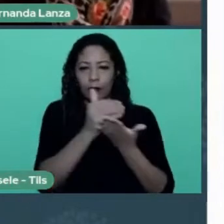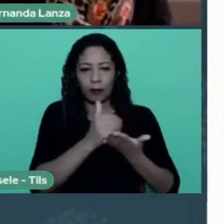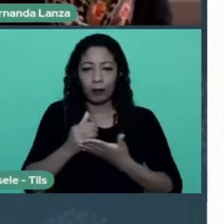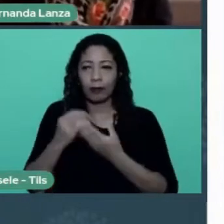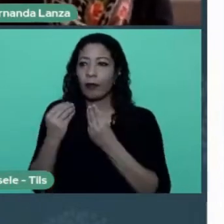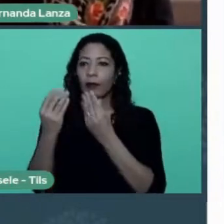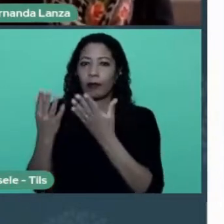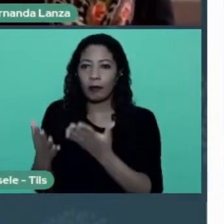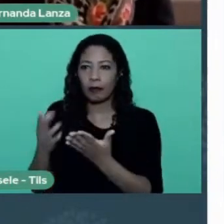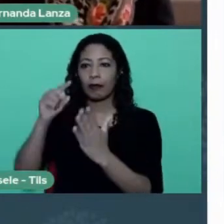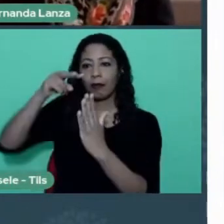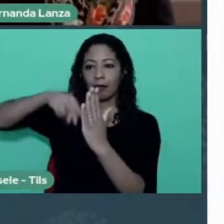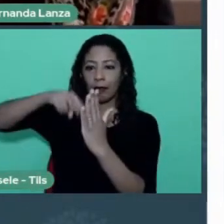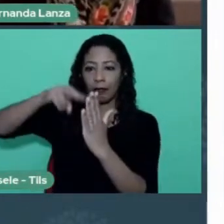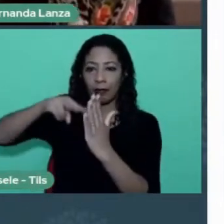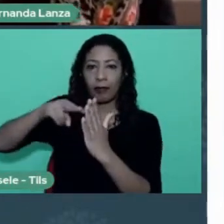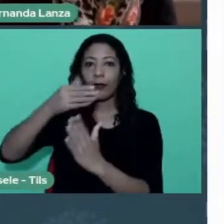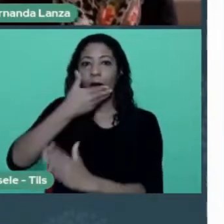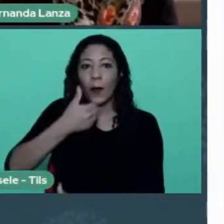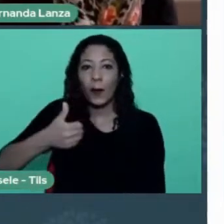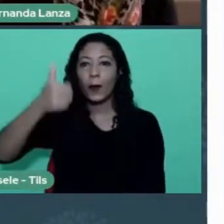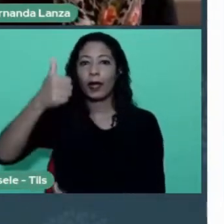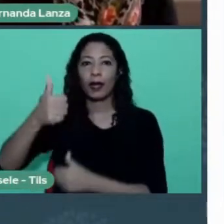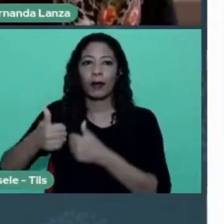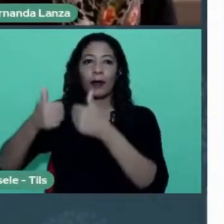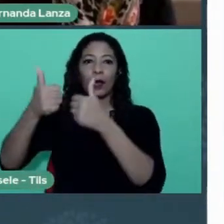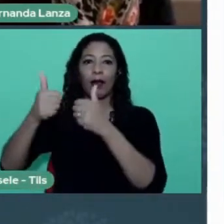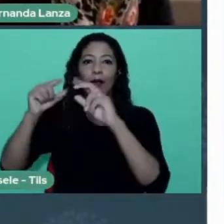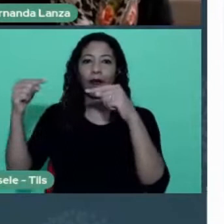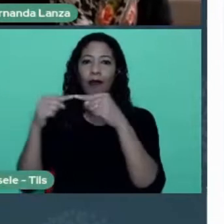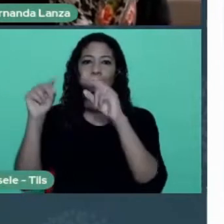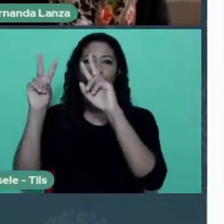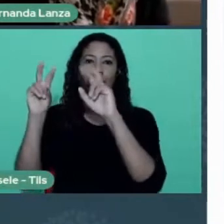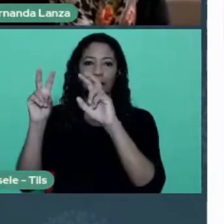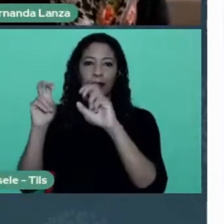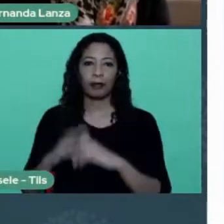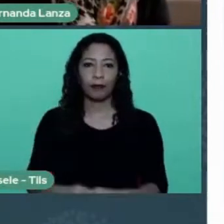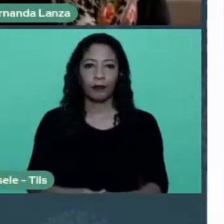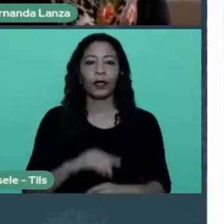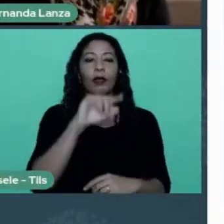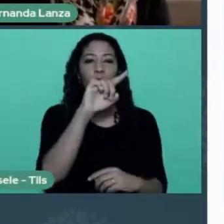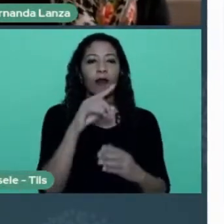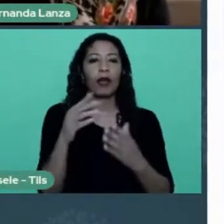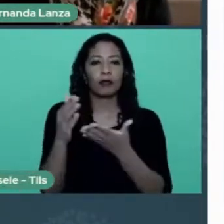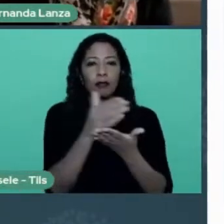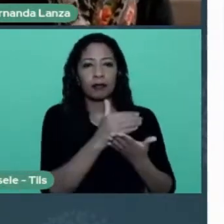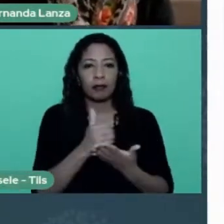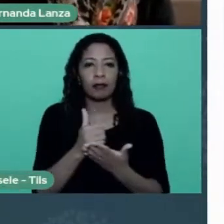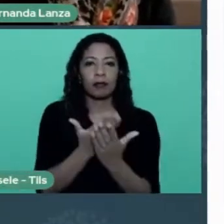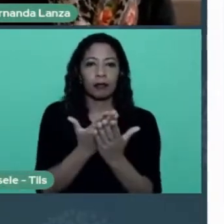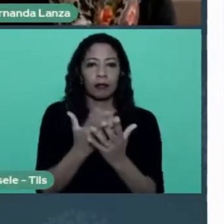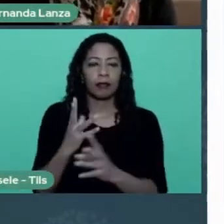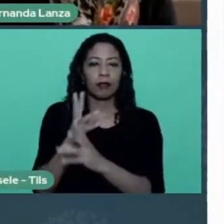o que tem de benefício a respeito do assunto. Então, essa revisão sistemática de 2013 incluiu